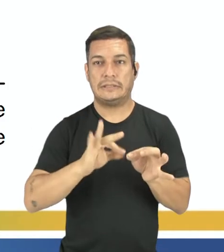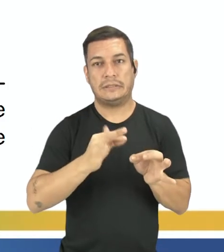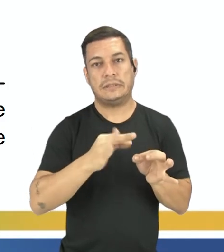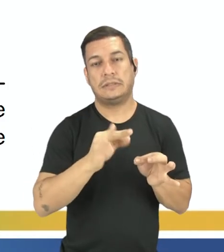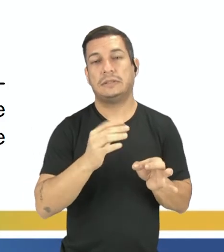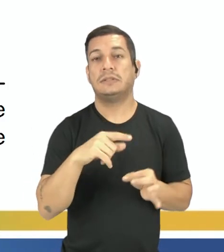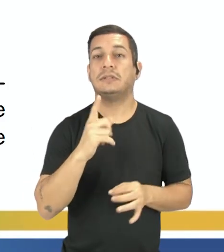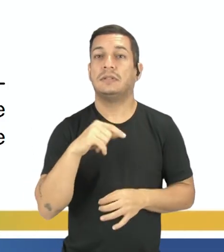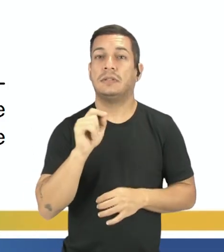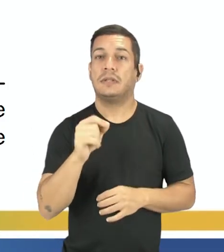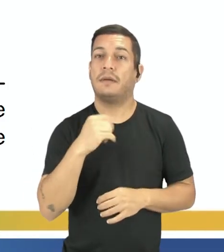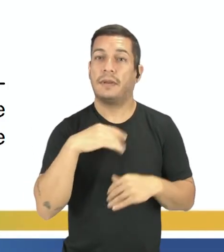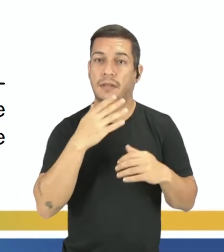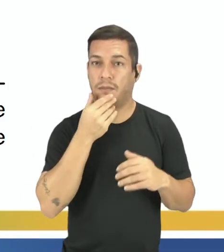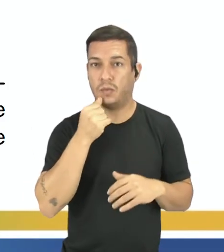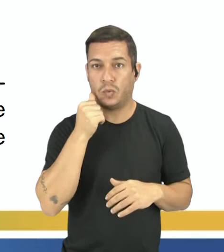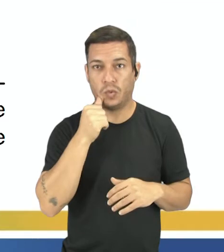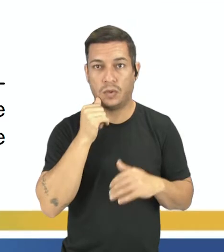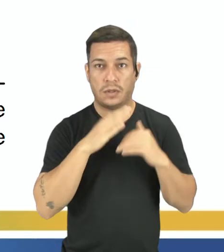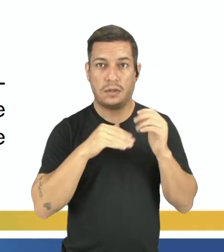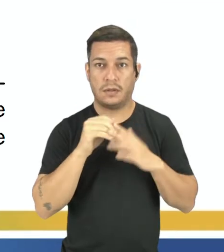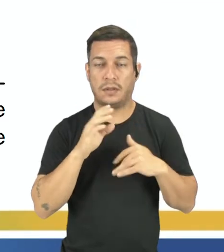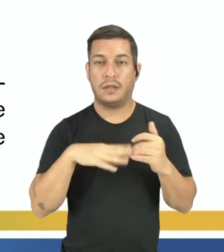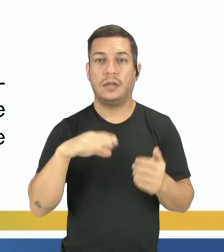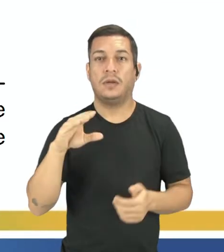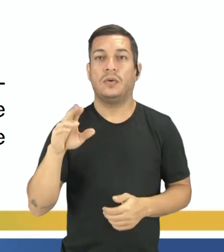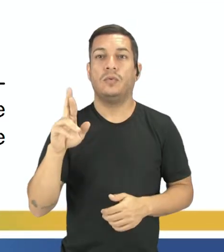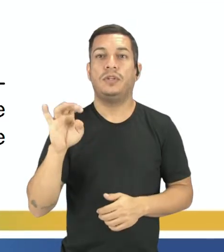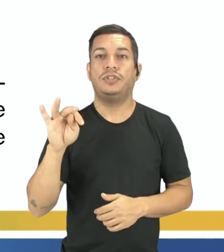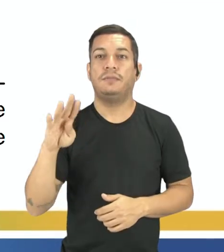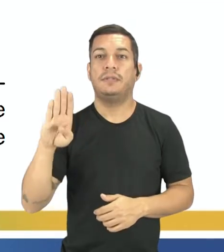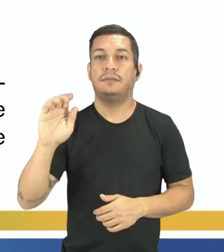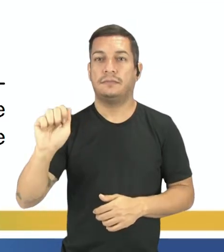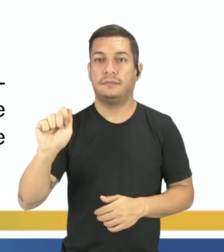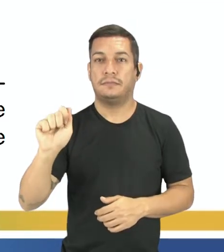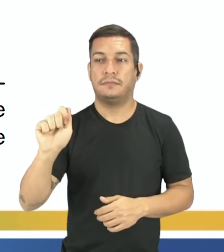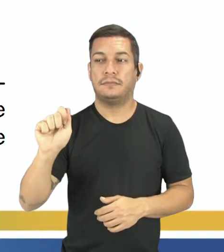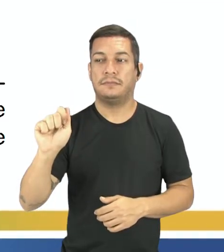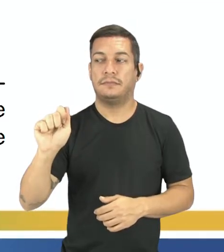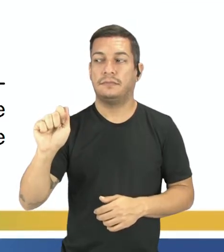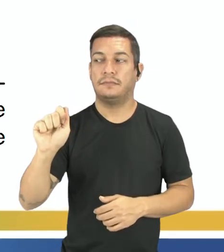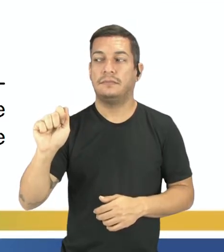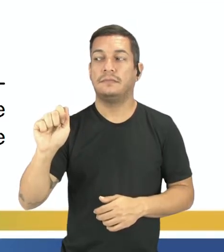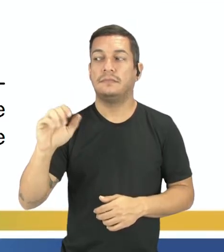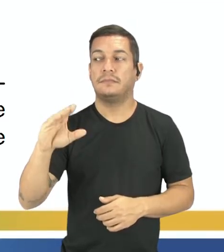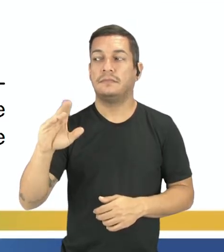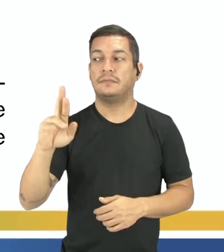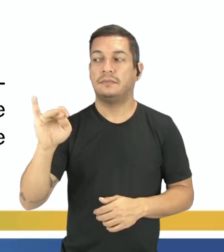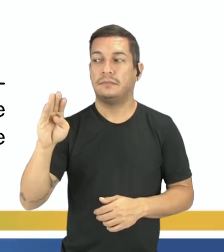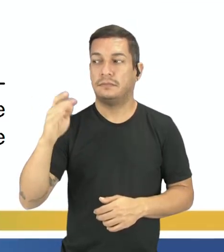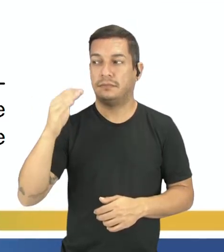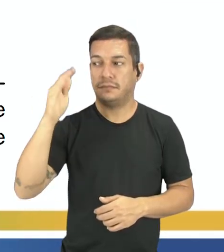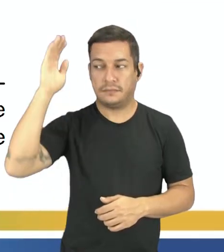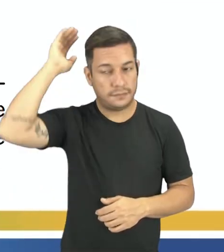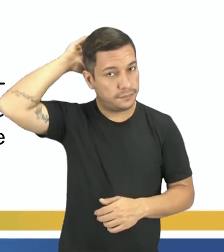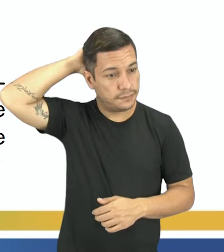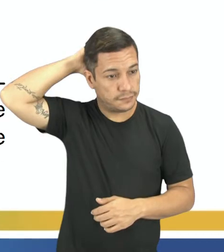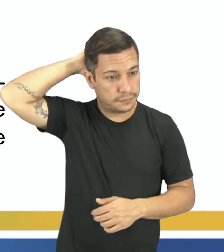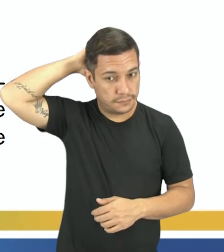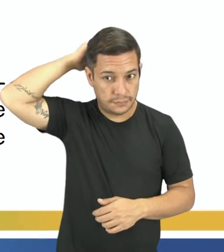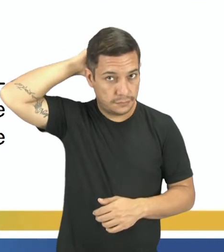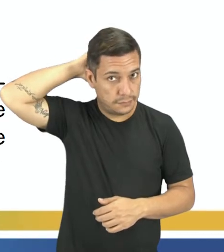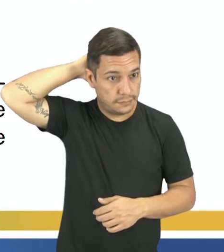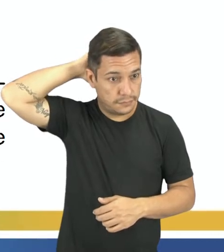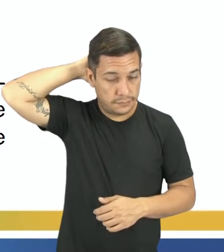pelas crocheteiras de Curitiba, né? Esse é o esporte do curitibano. Então, a educação